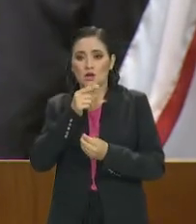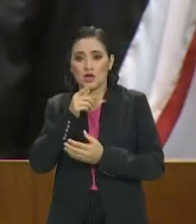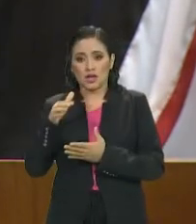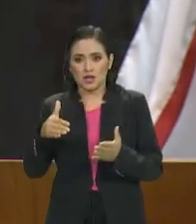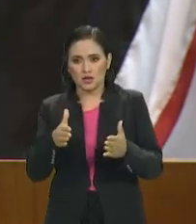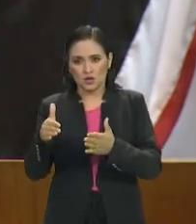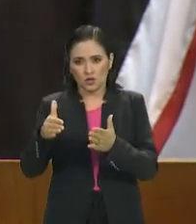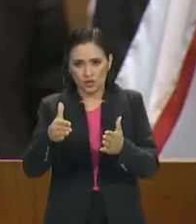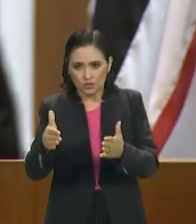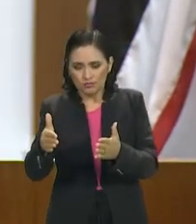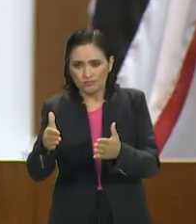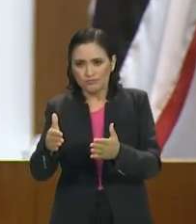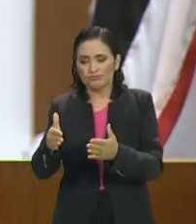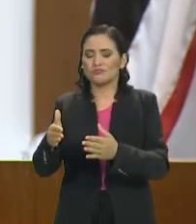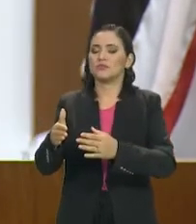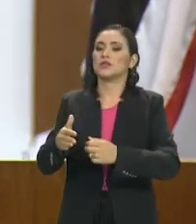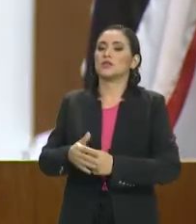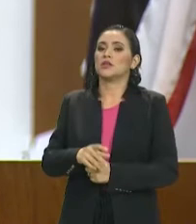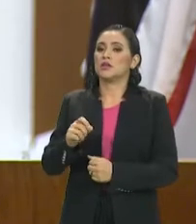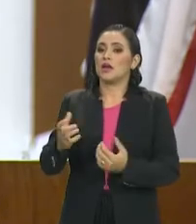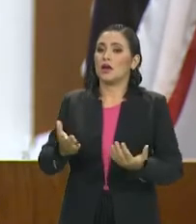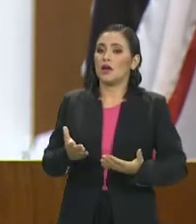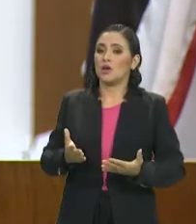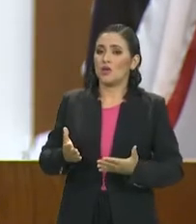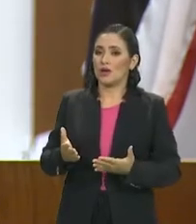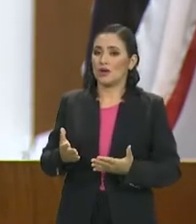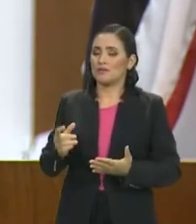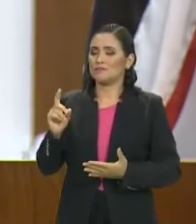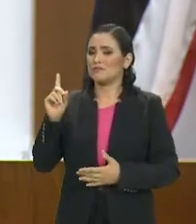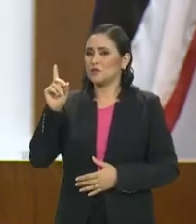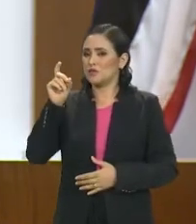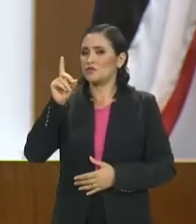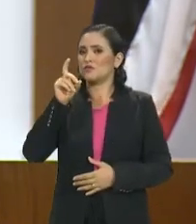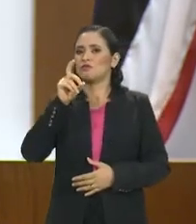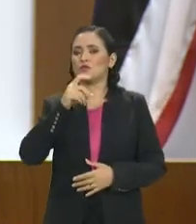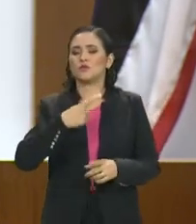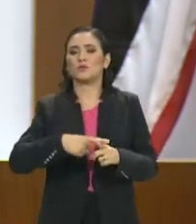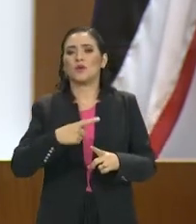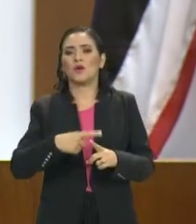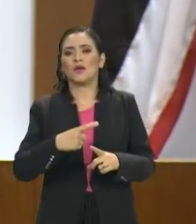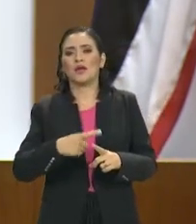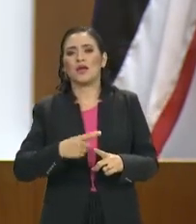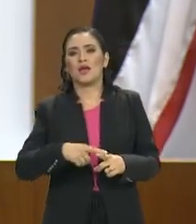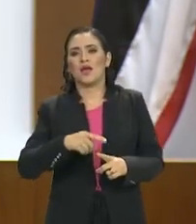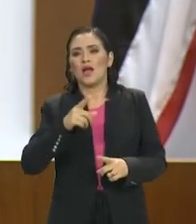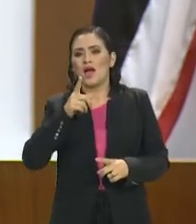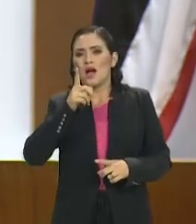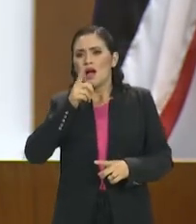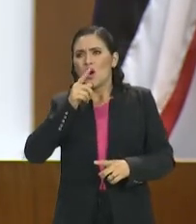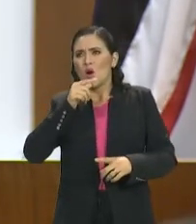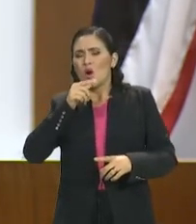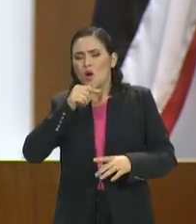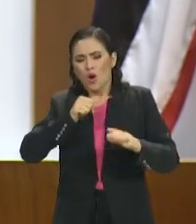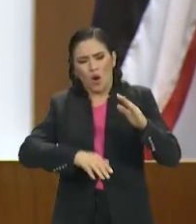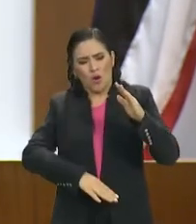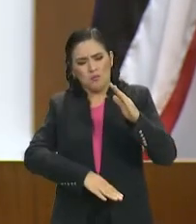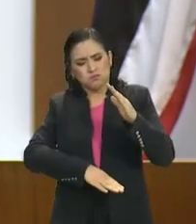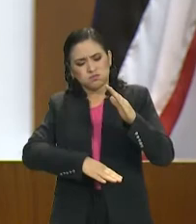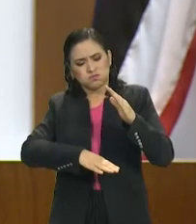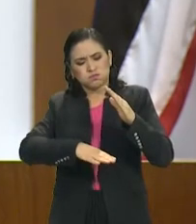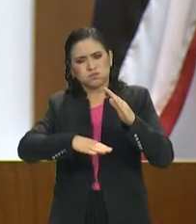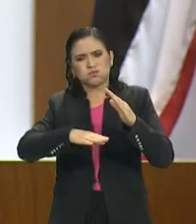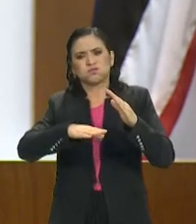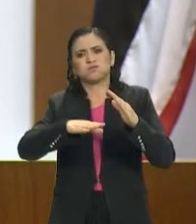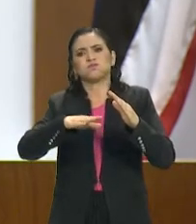período estão com dificuldade por conta das enchentes e da quantidade de chuva no estado do Maranhão. Temos que repensar